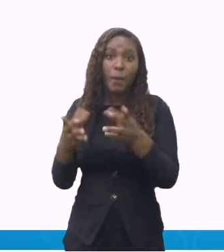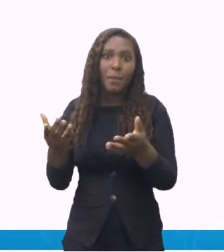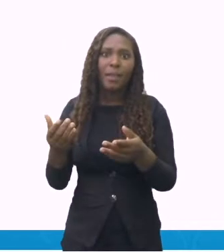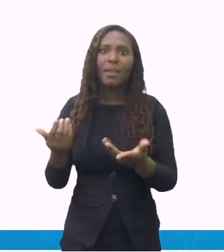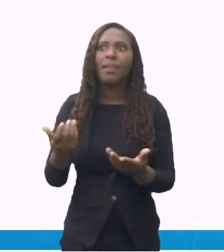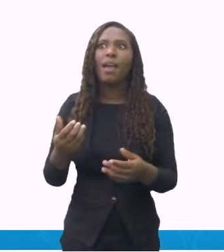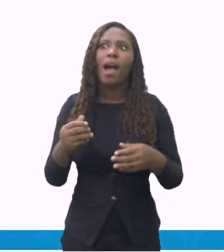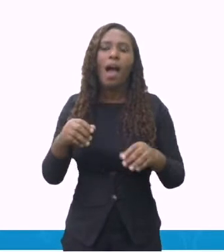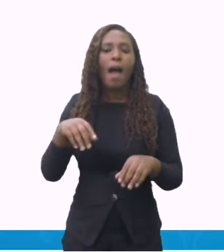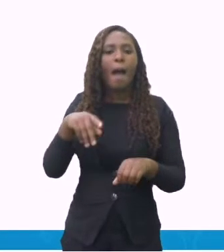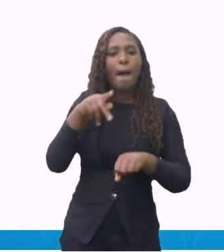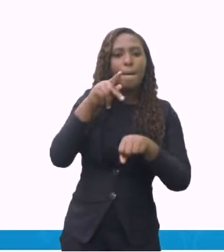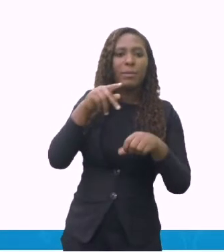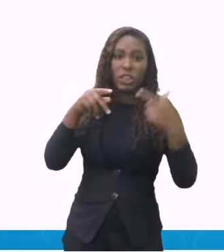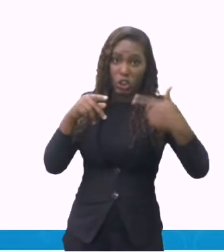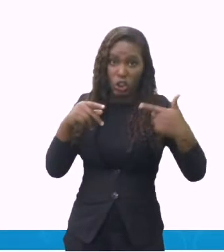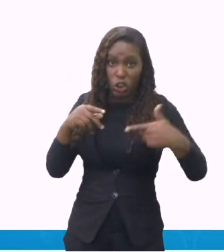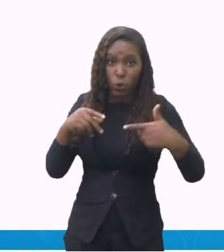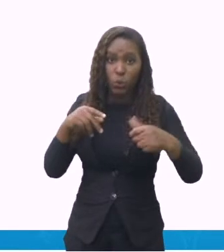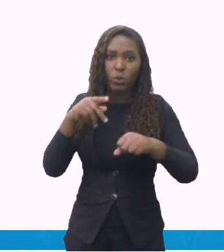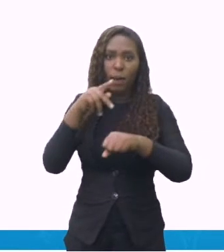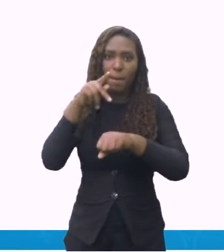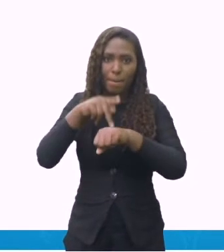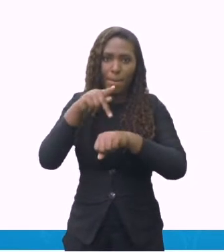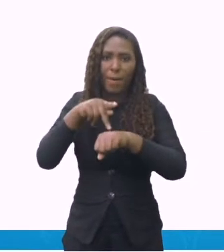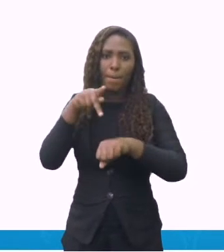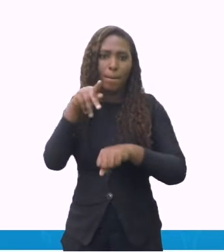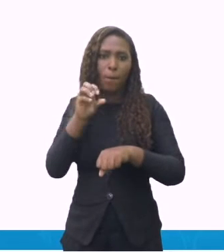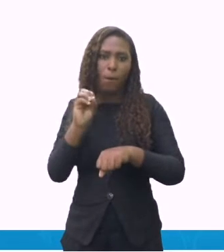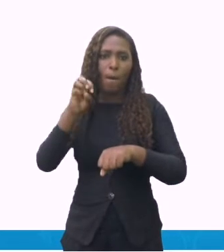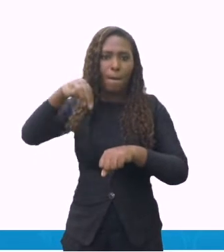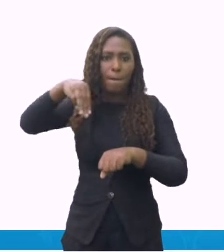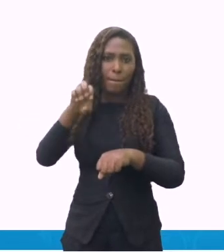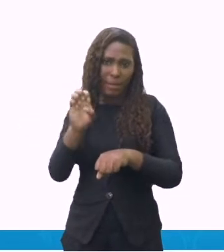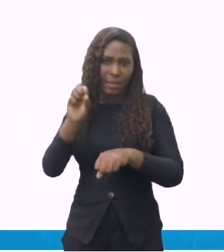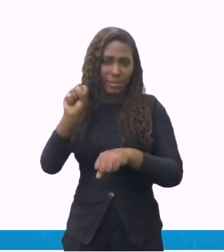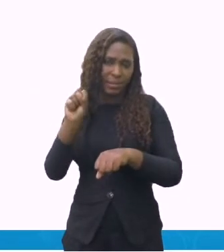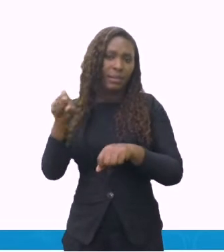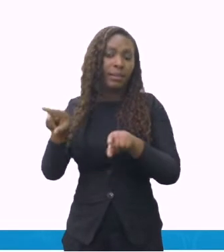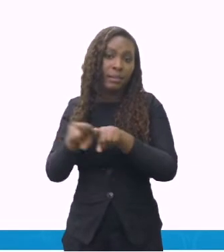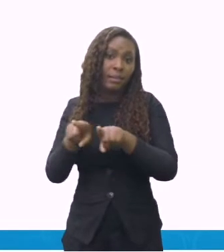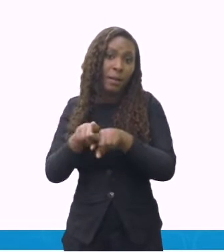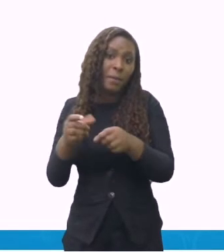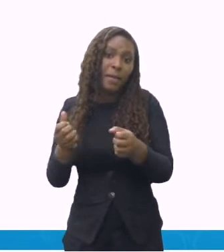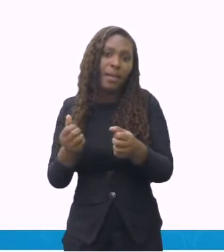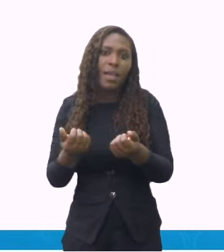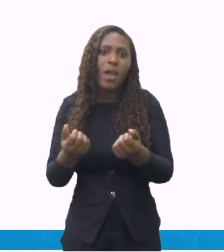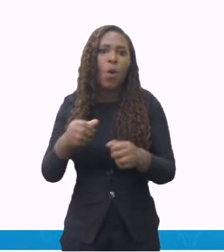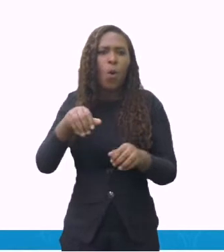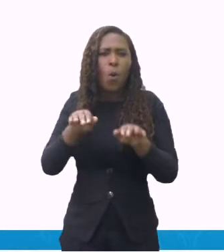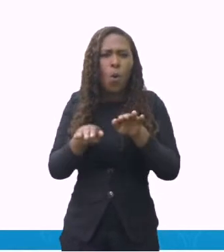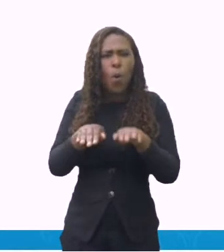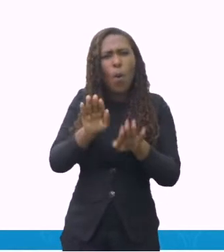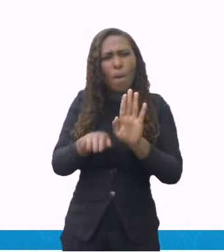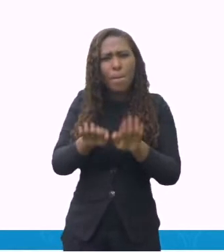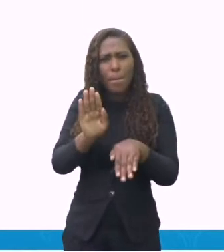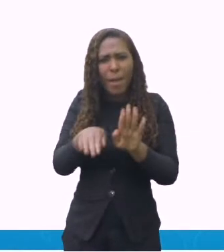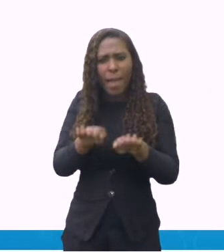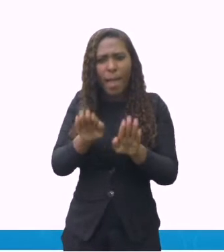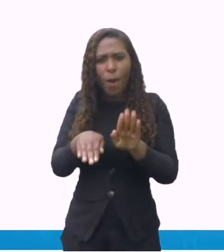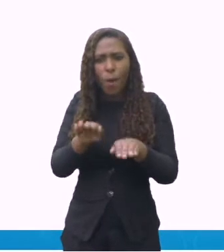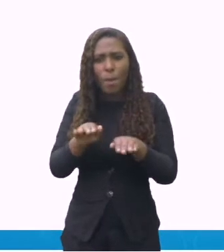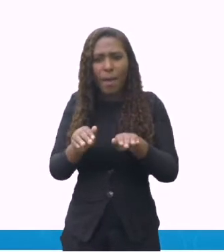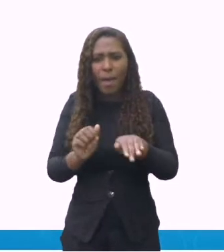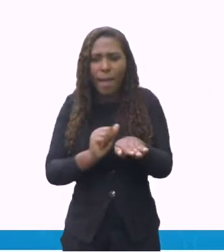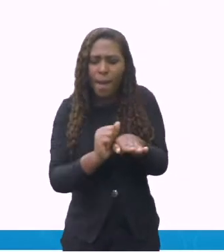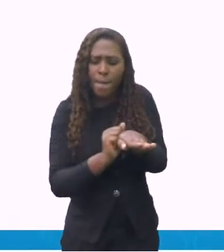esfoliante, a pedra pómez, ela pode entrar como componente. Em uso